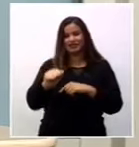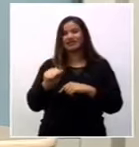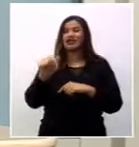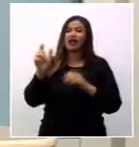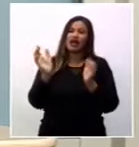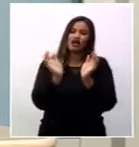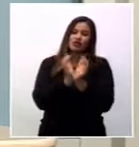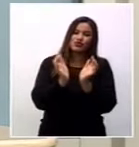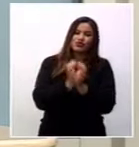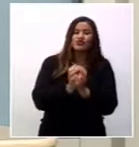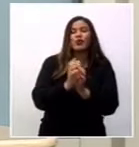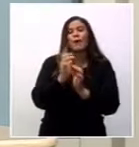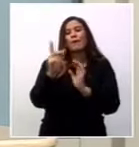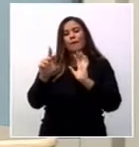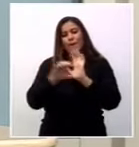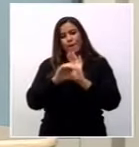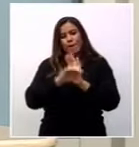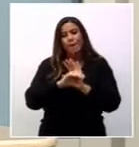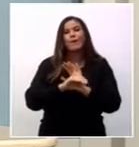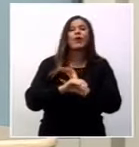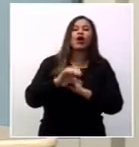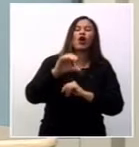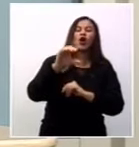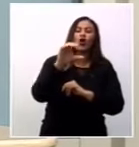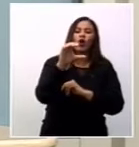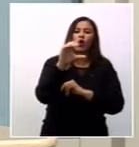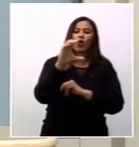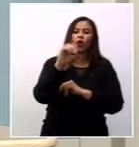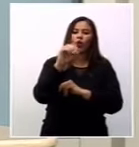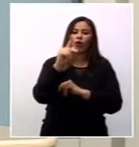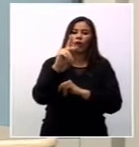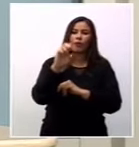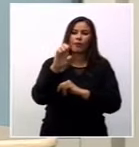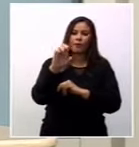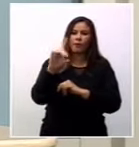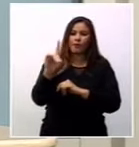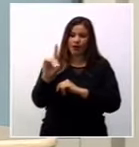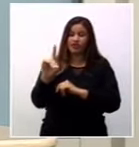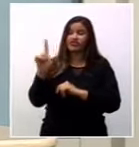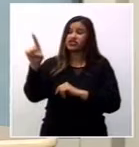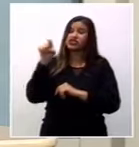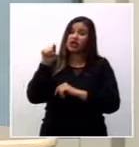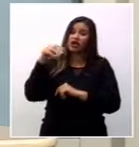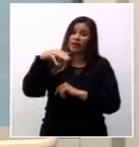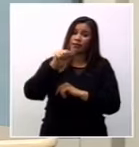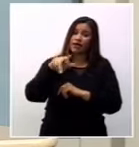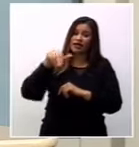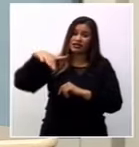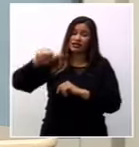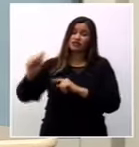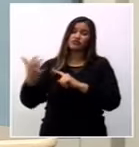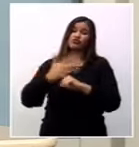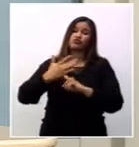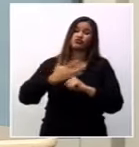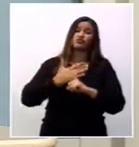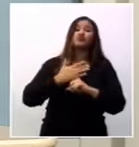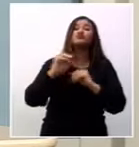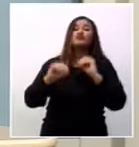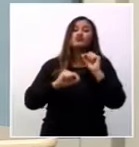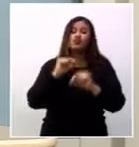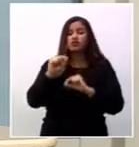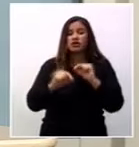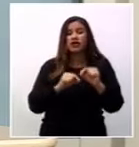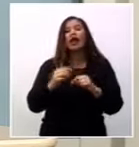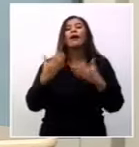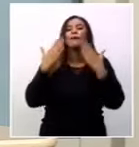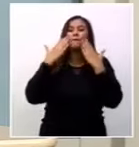equipe curricular de geografia da COPED, né. Ela trouxe contribuições muito importantes, né, principalmente